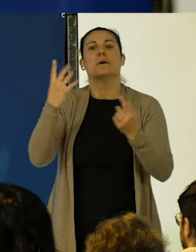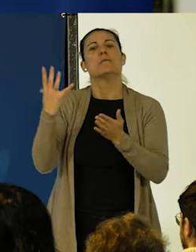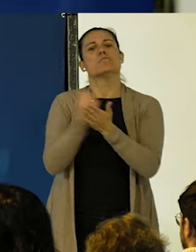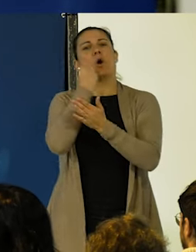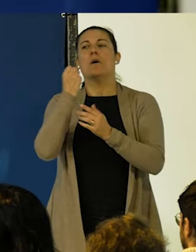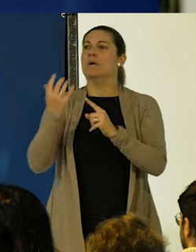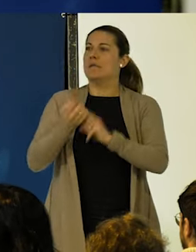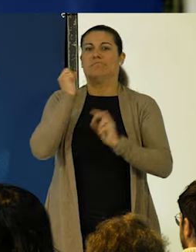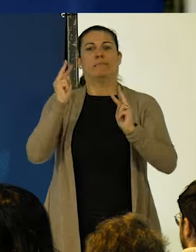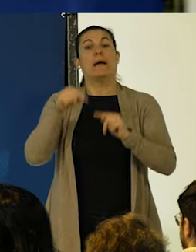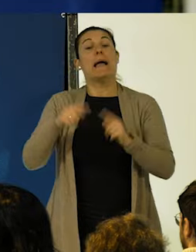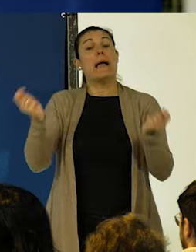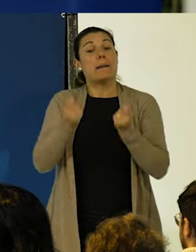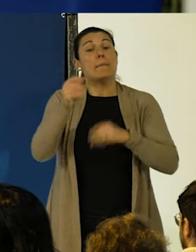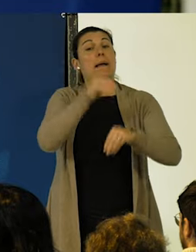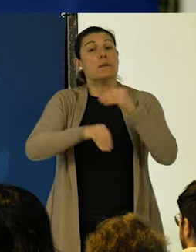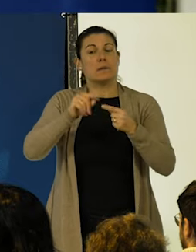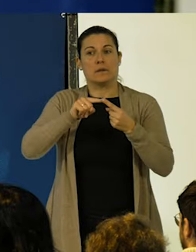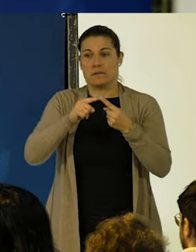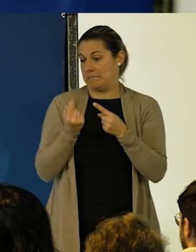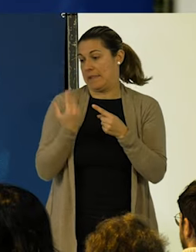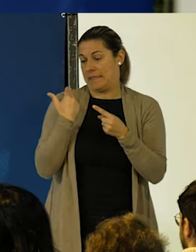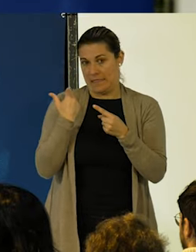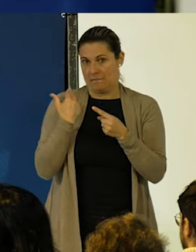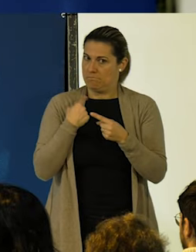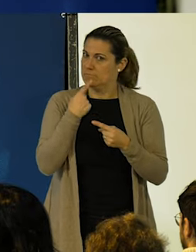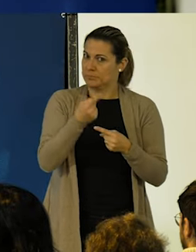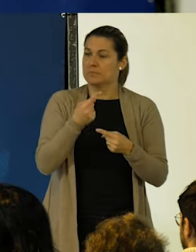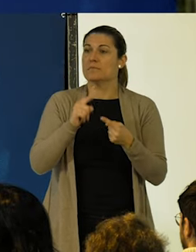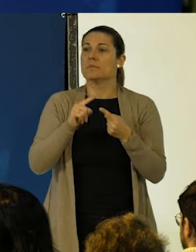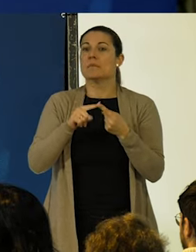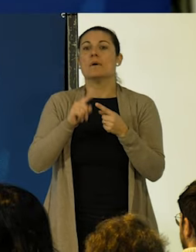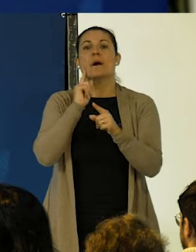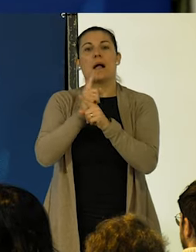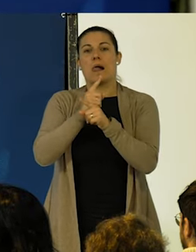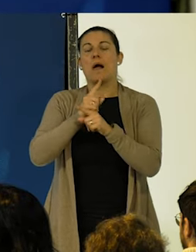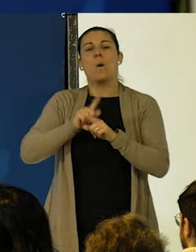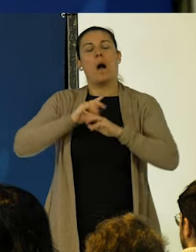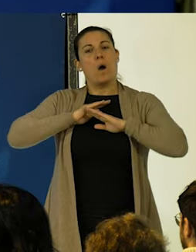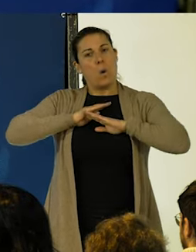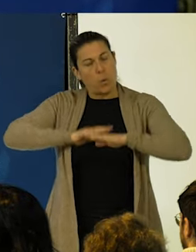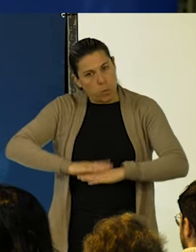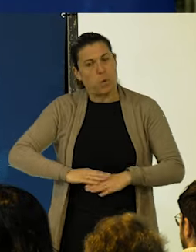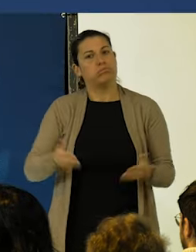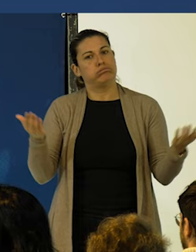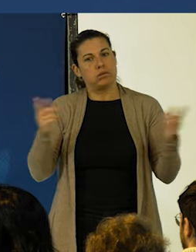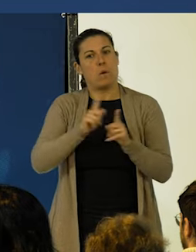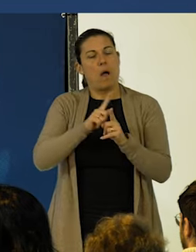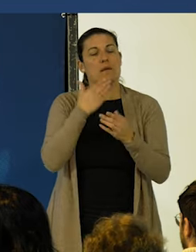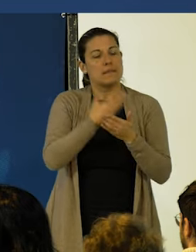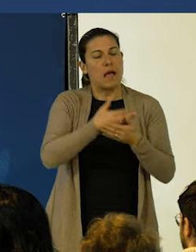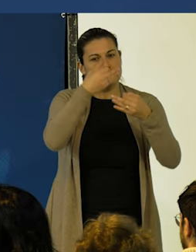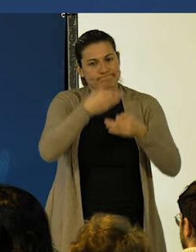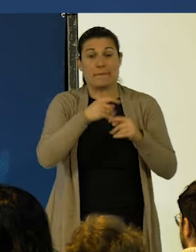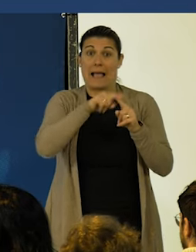para esta campanha eleitoral. E começo pela mais recente. Foi a vitória do alívio, da dignidade, da esperança